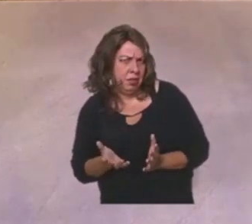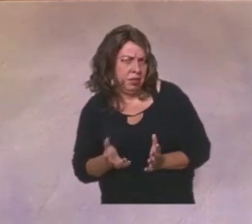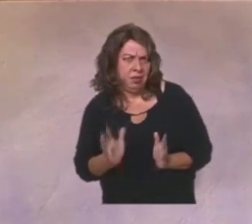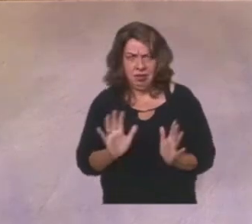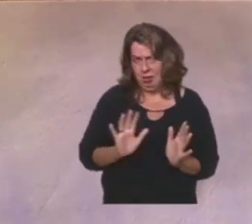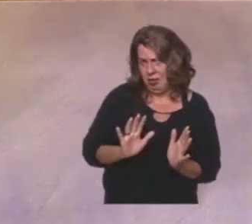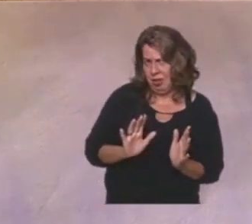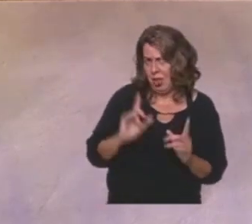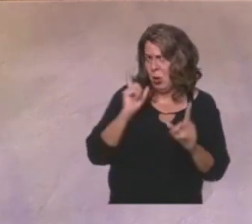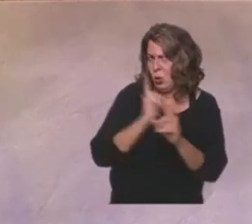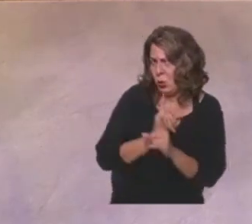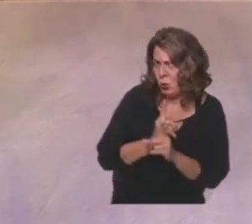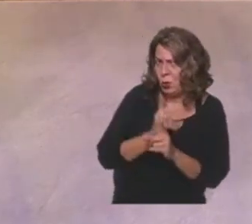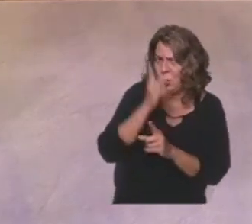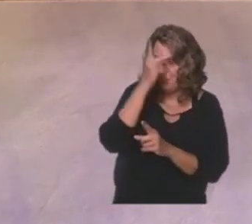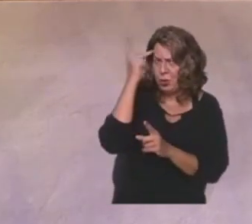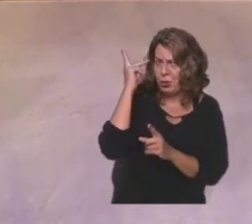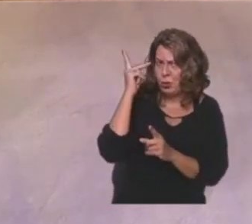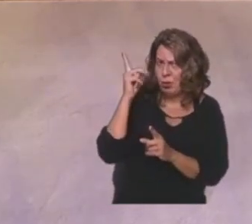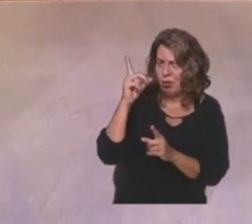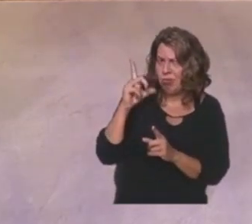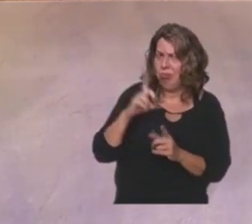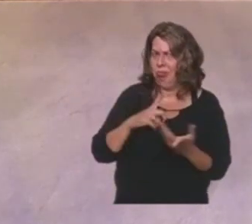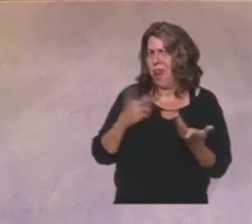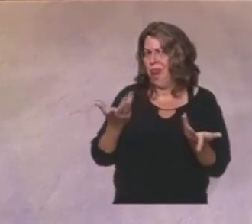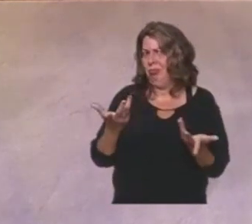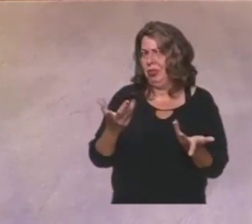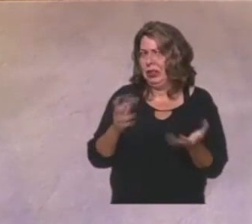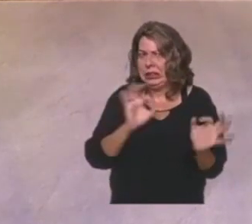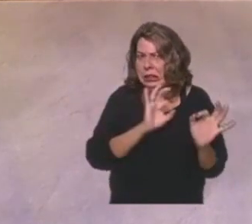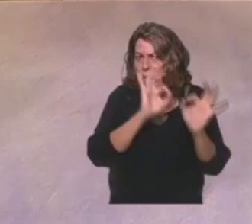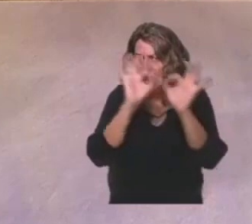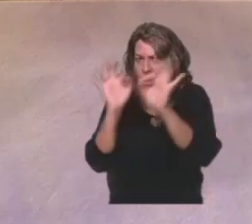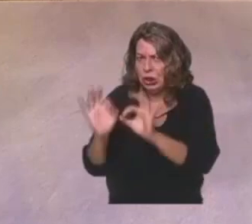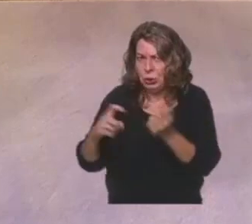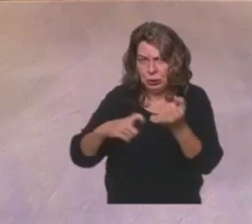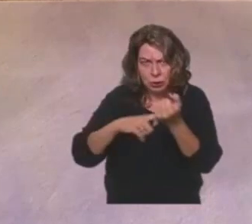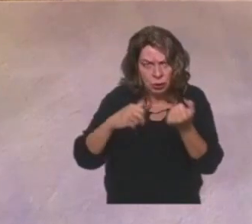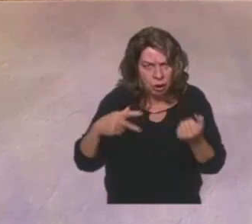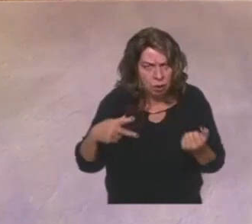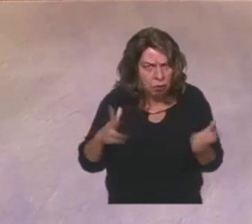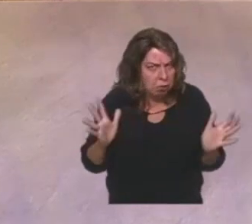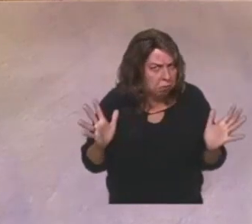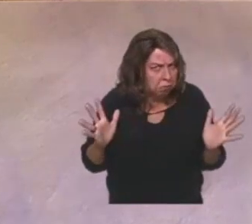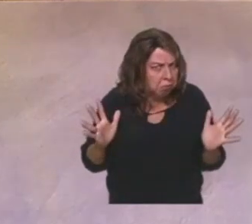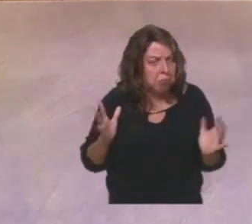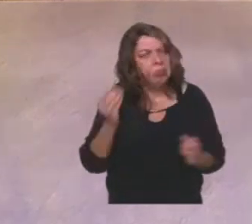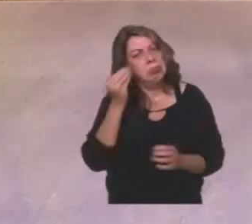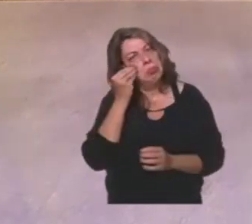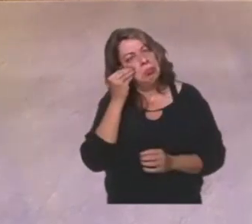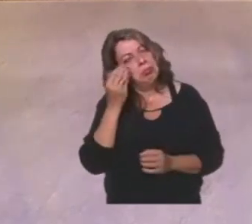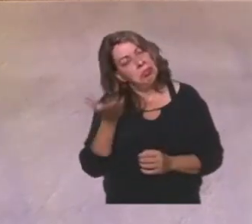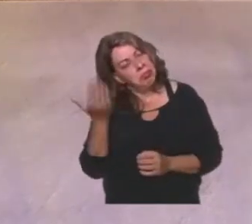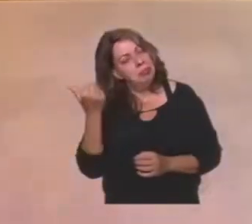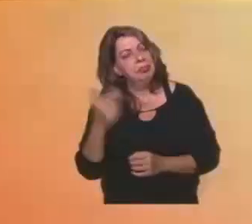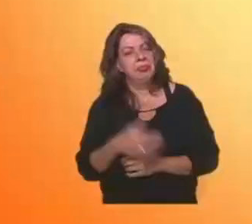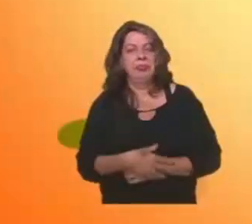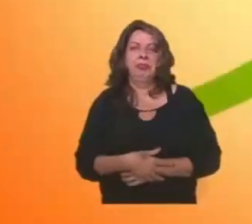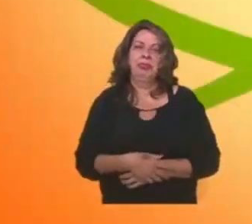mas será que tinha gente ligada? E aí? O espectador estava assistindo o Caju Cap na hora? Vamos saber. Isso que a gente vai saber. Roda aí.